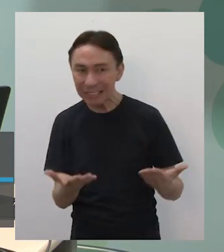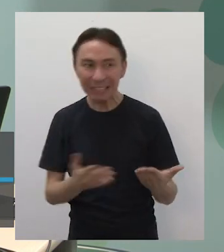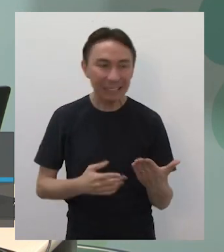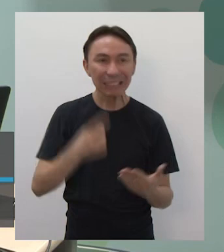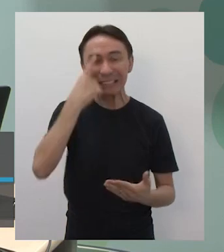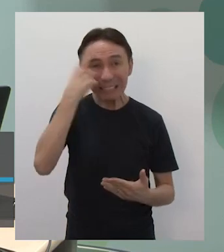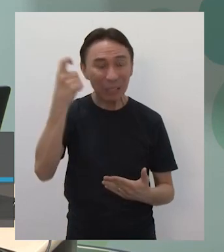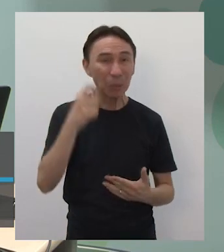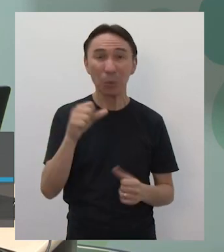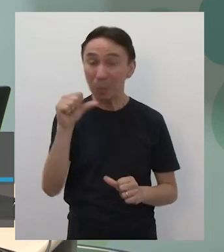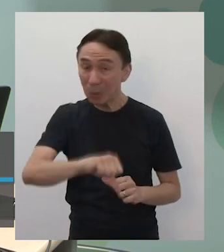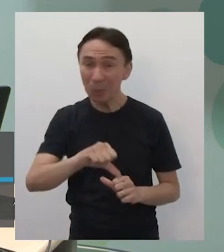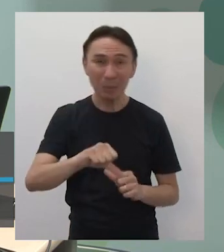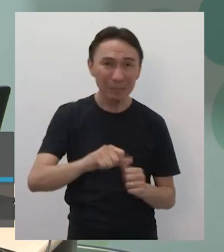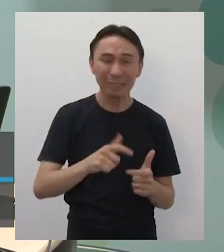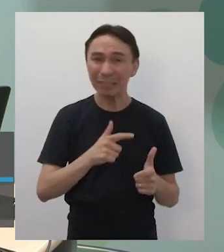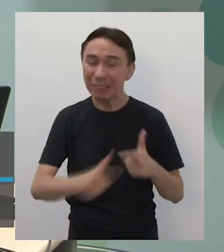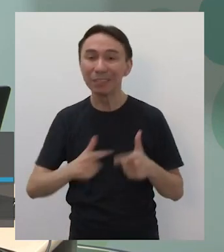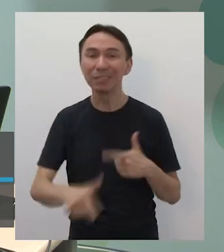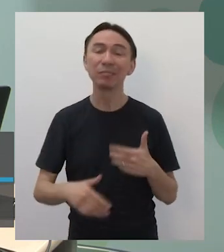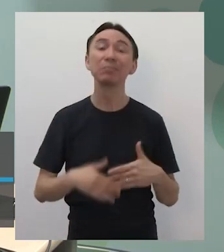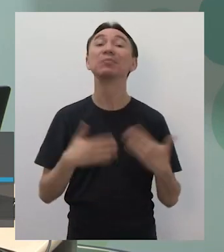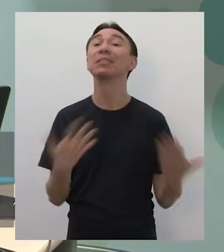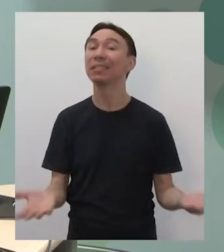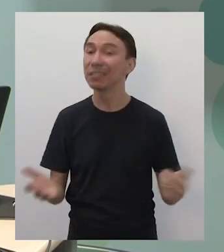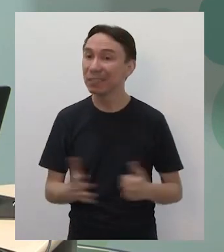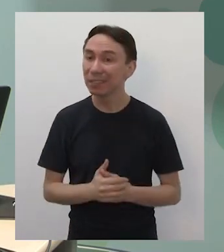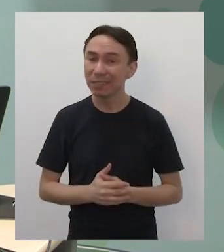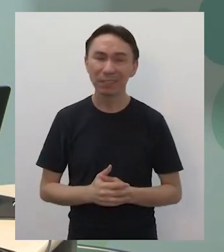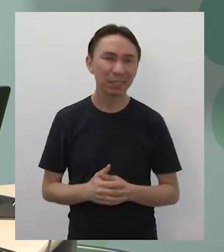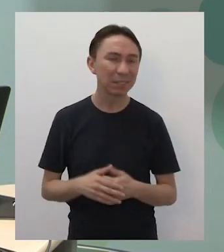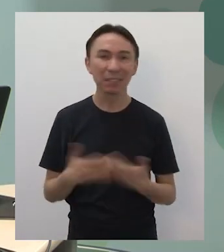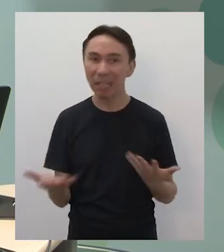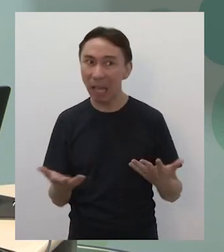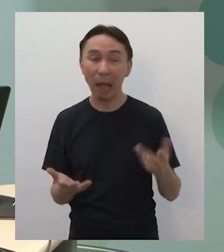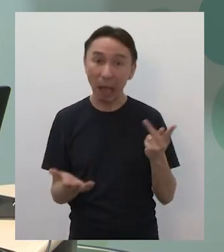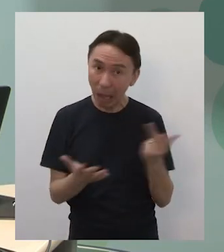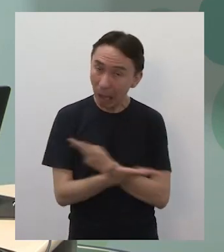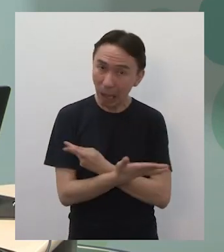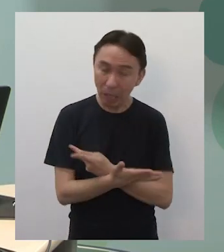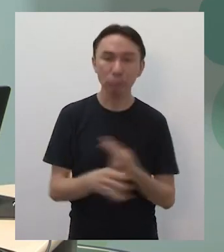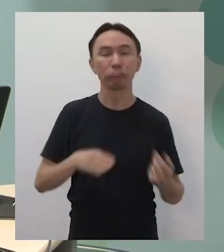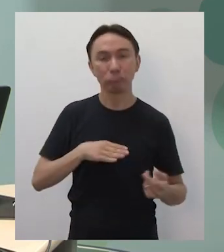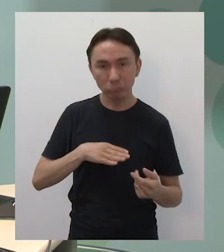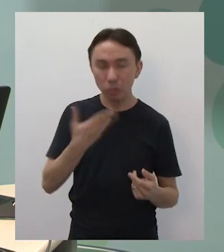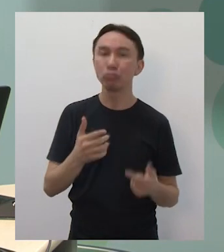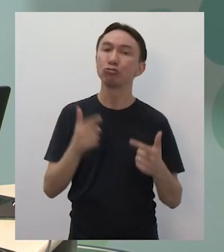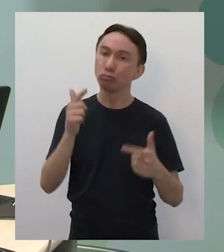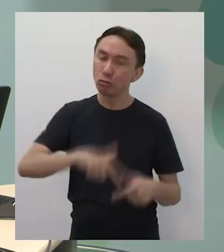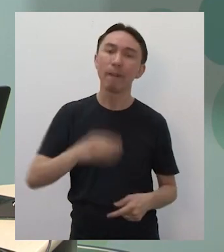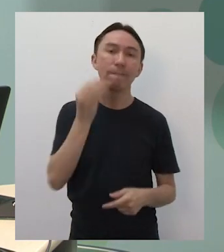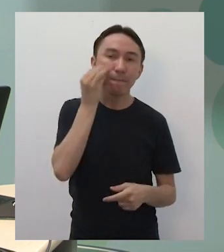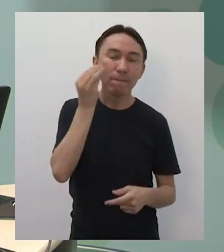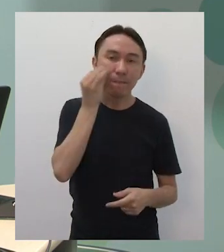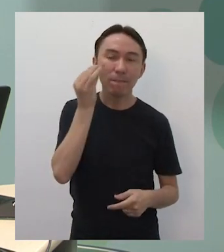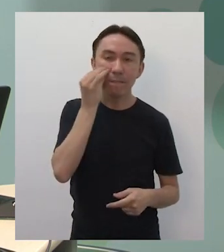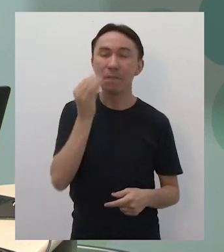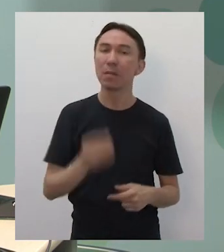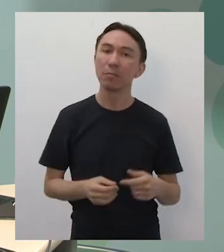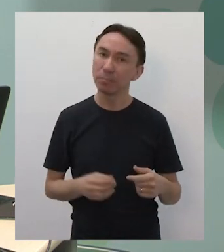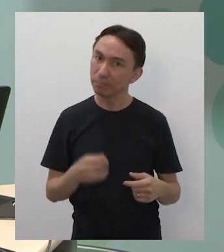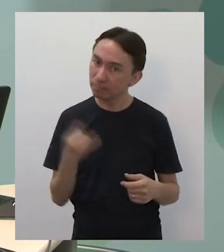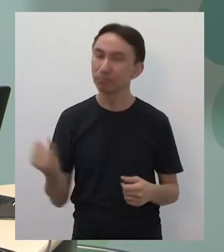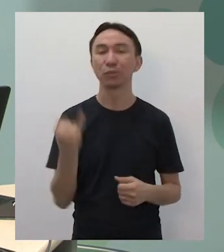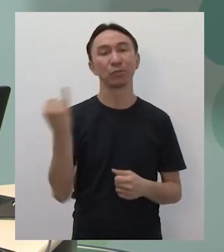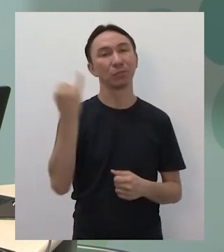furada? Não saiu como esperado? E daí? Errar e ter a coragem de tentar novamente, ter as ideias borbulhando em sua mente é um sinal de